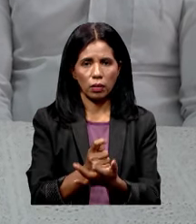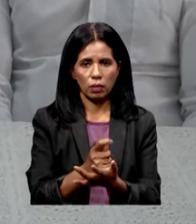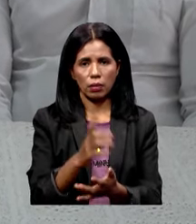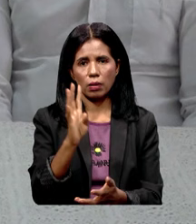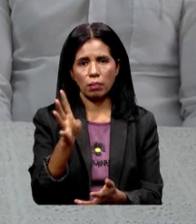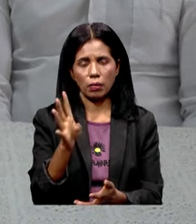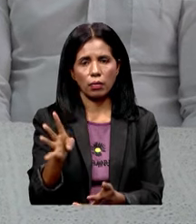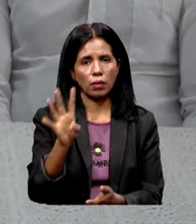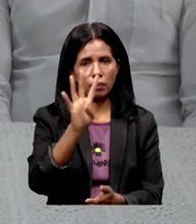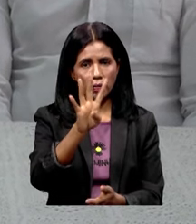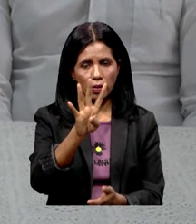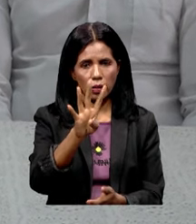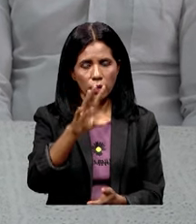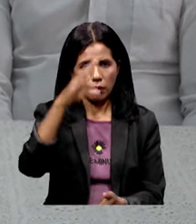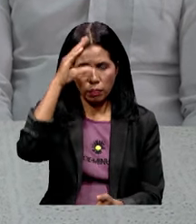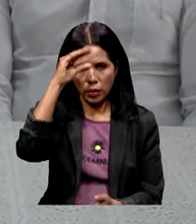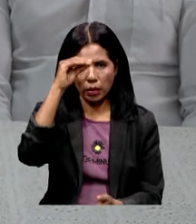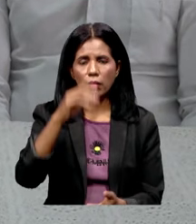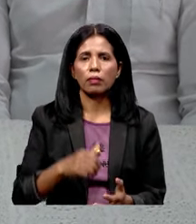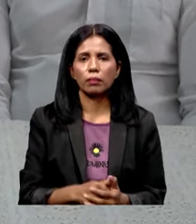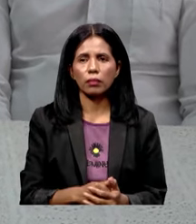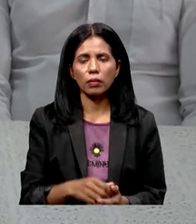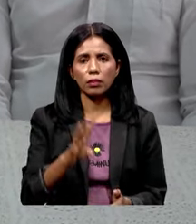7.044 mane